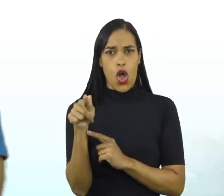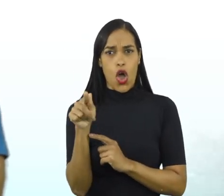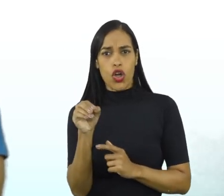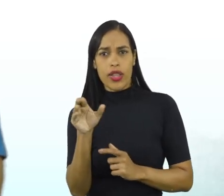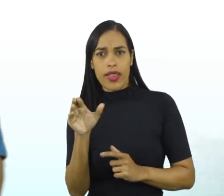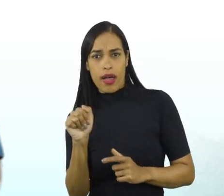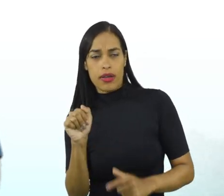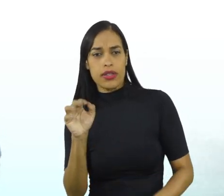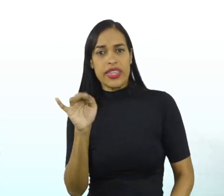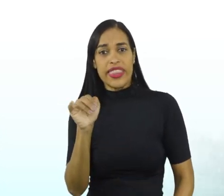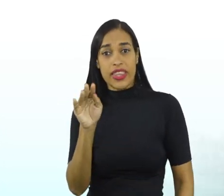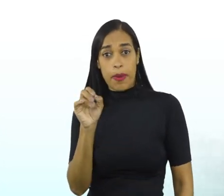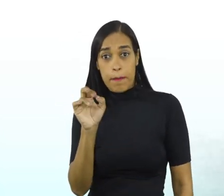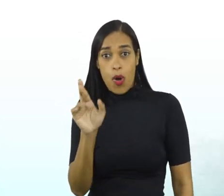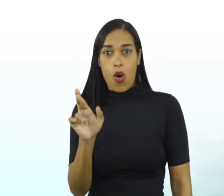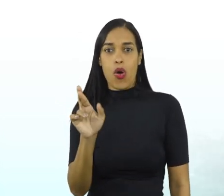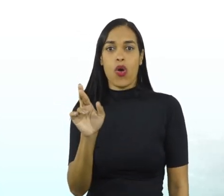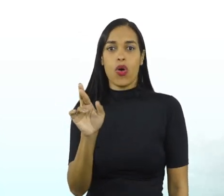Timor-Leste,